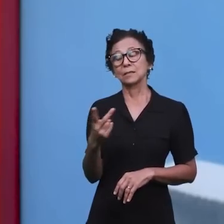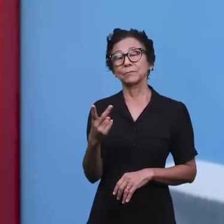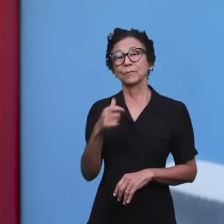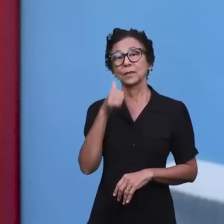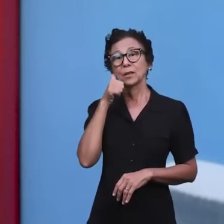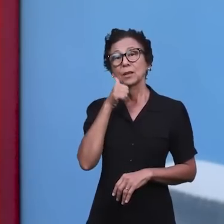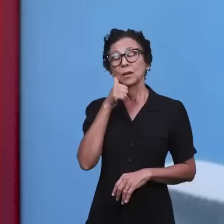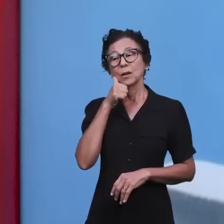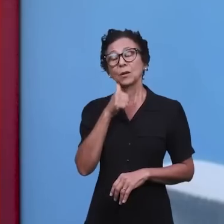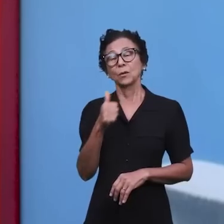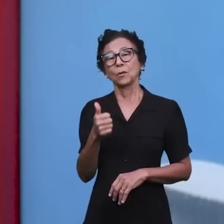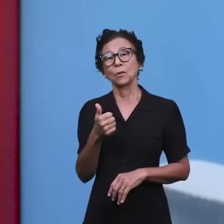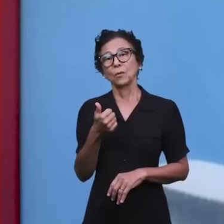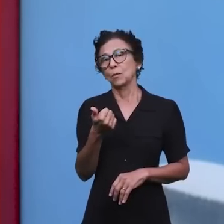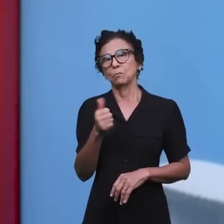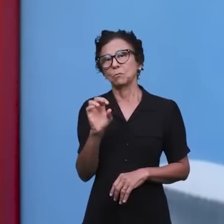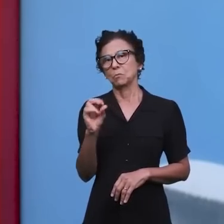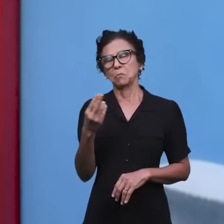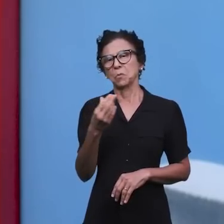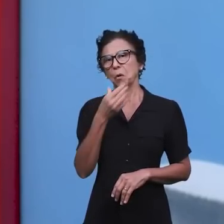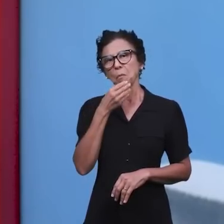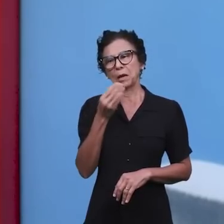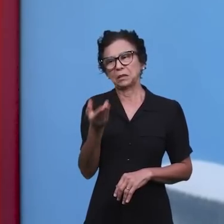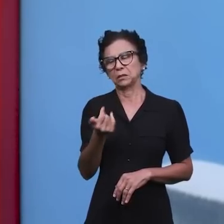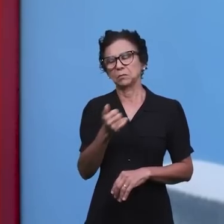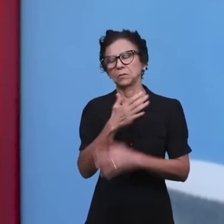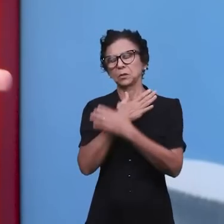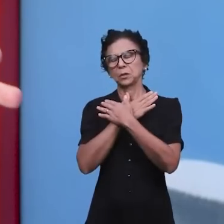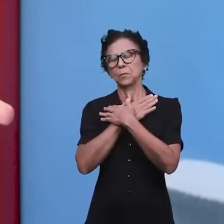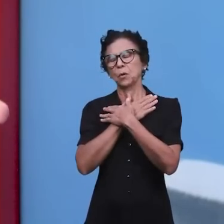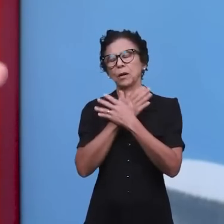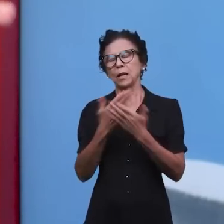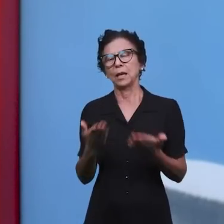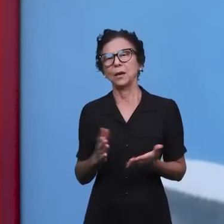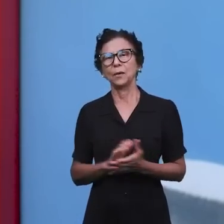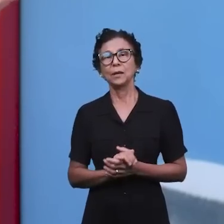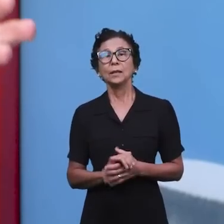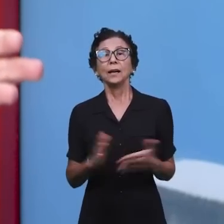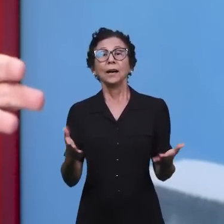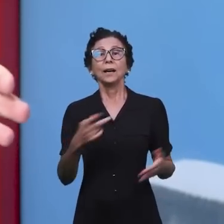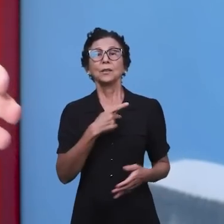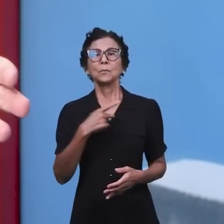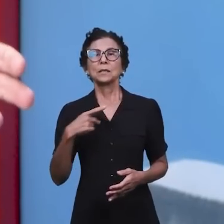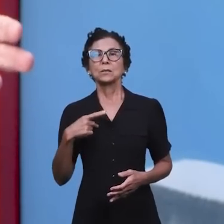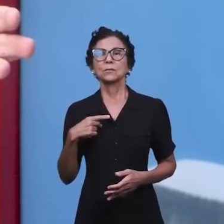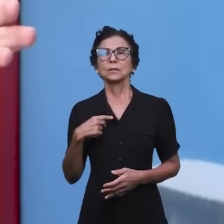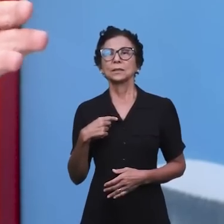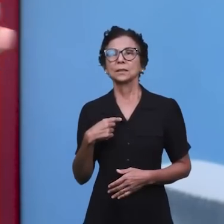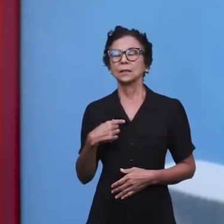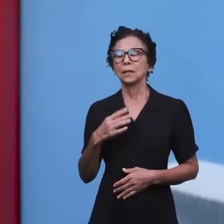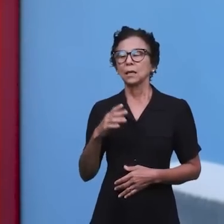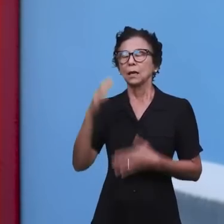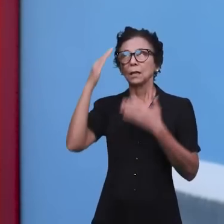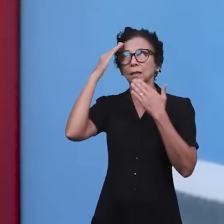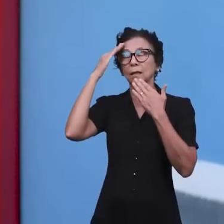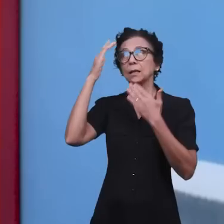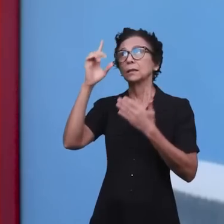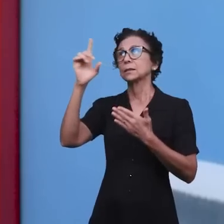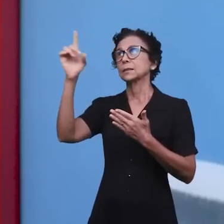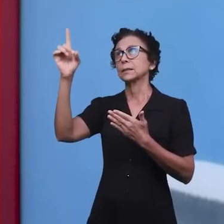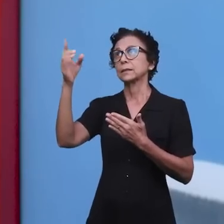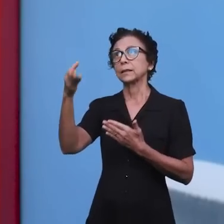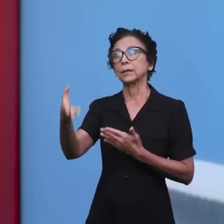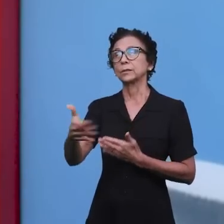de enfermidade muito grande, aí o pastor na hora da mensagem, que graças a Deus o Senhor o levou, porque agora ele está descansando. A